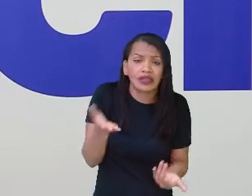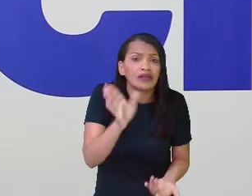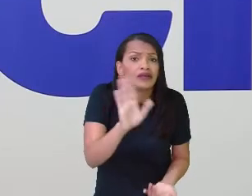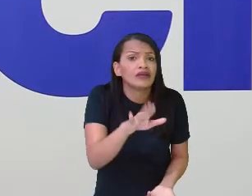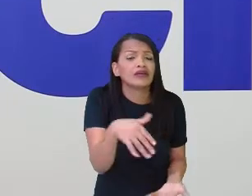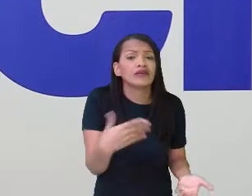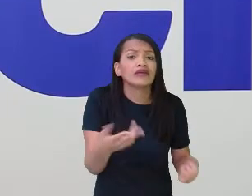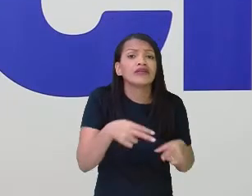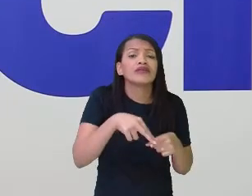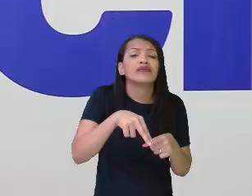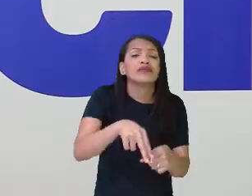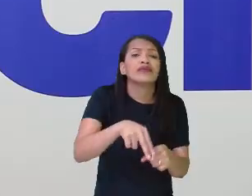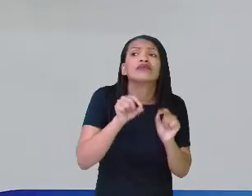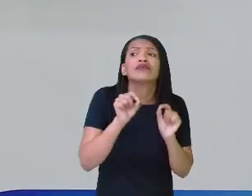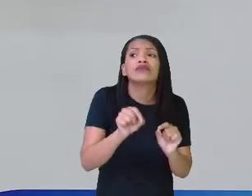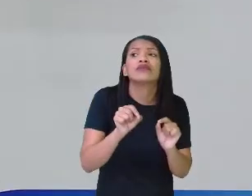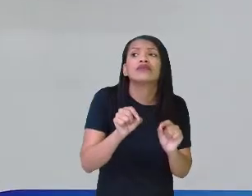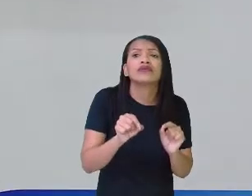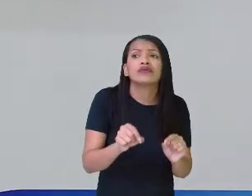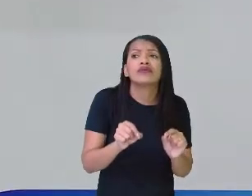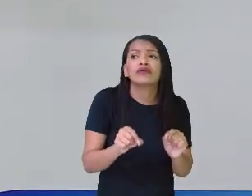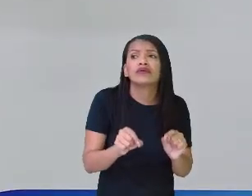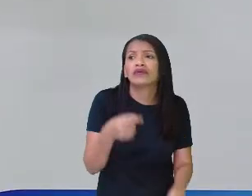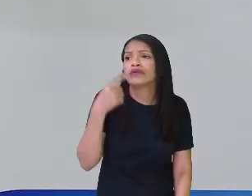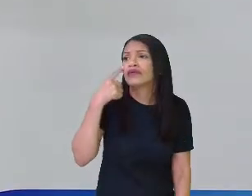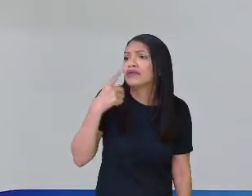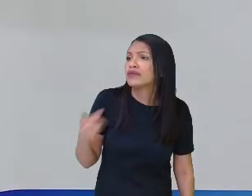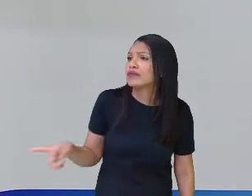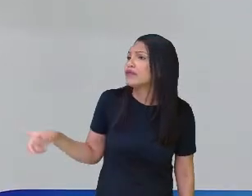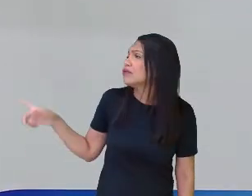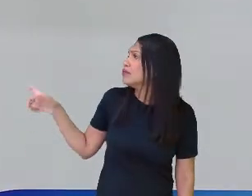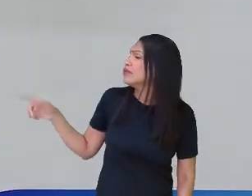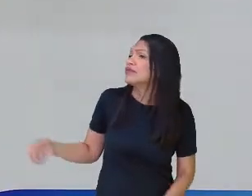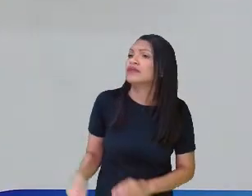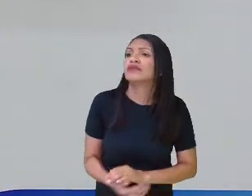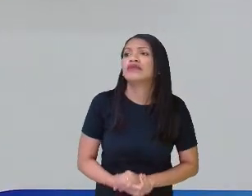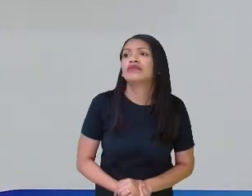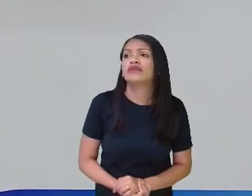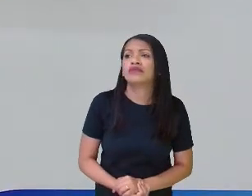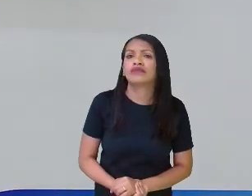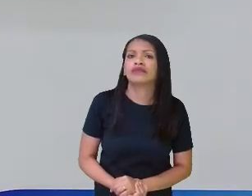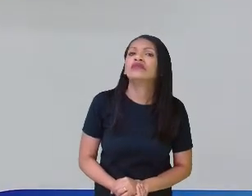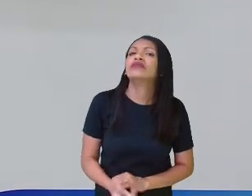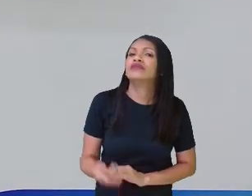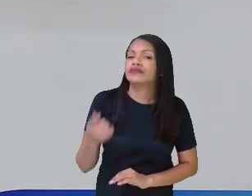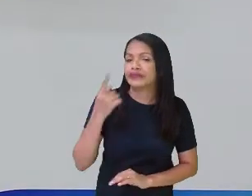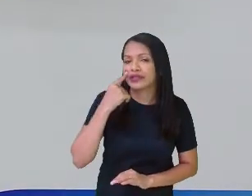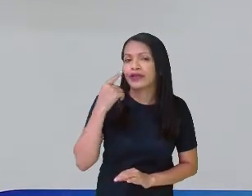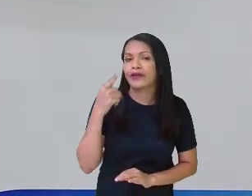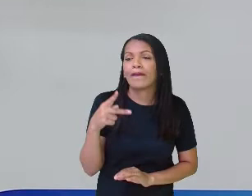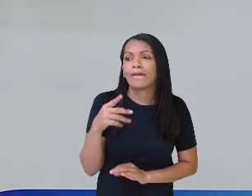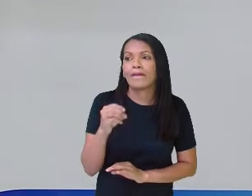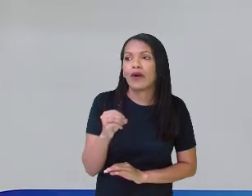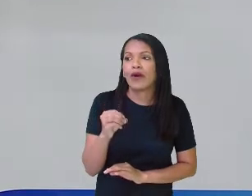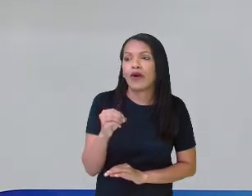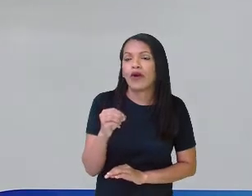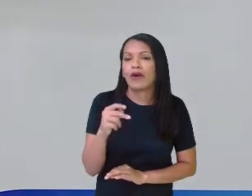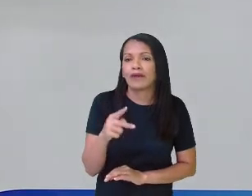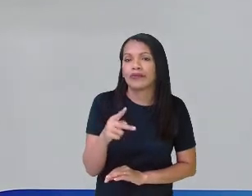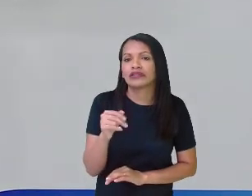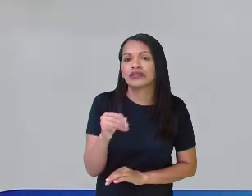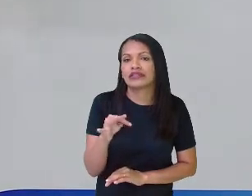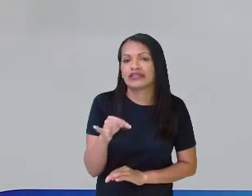pessoal? Skate e o que mais? Skate acertaram, hein? Skate e o poppet, gente. Preste atenção na